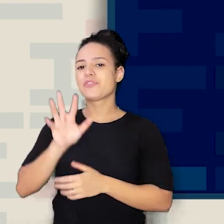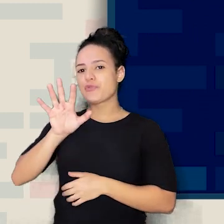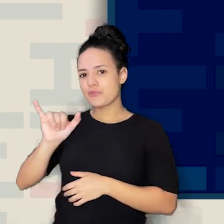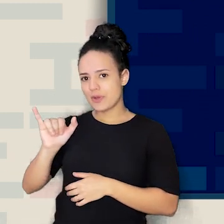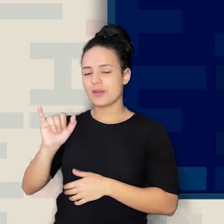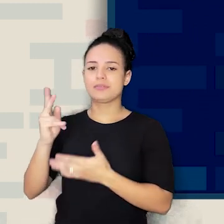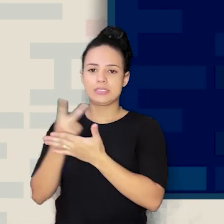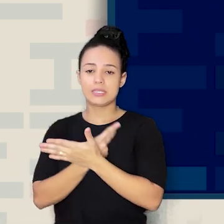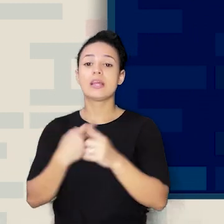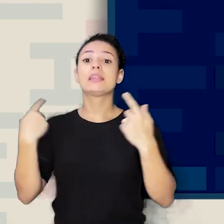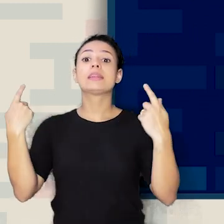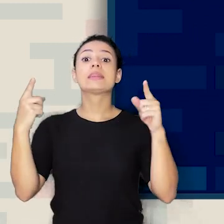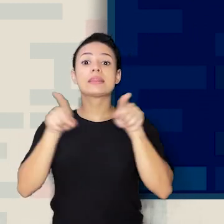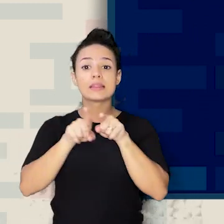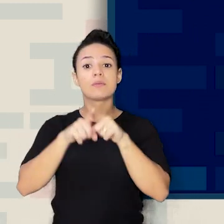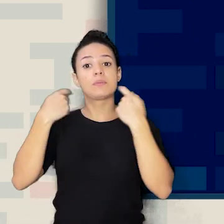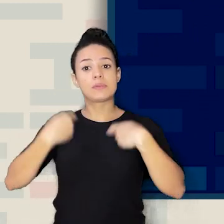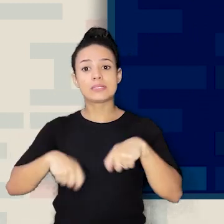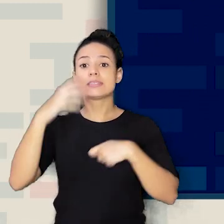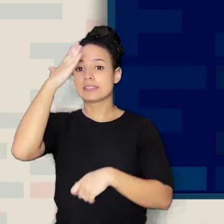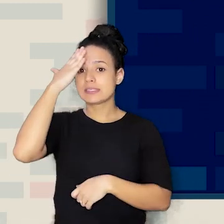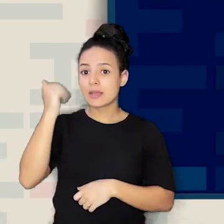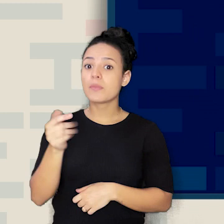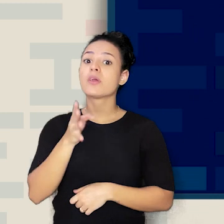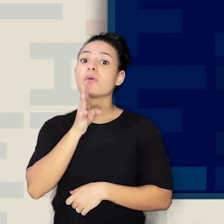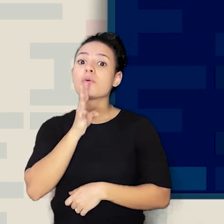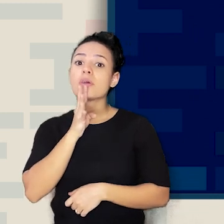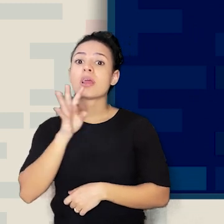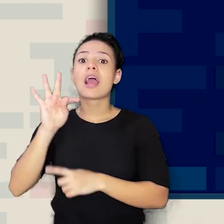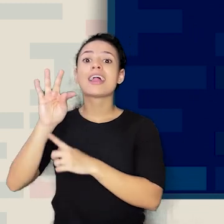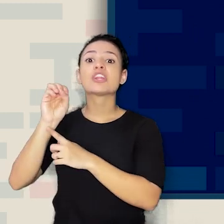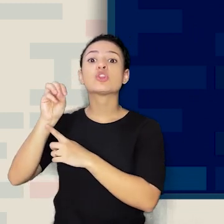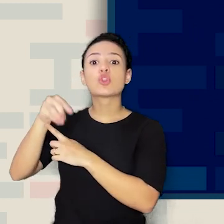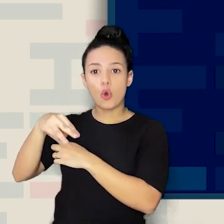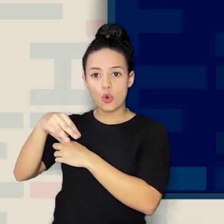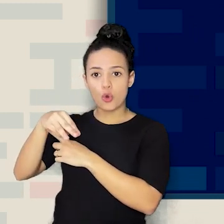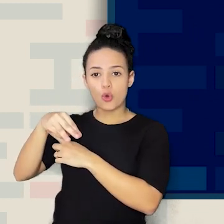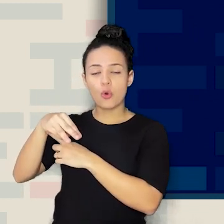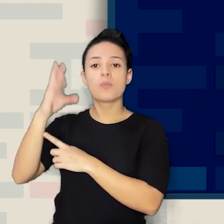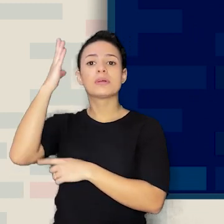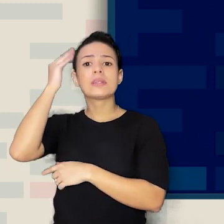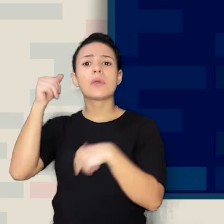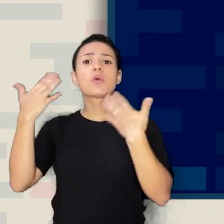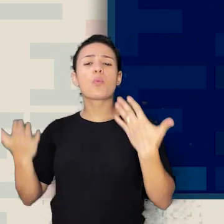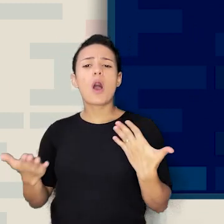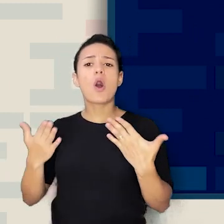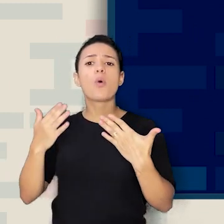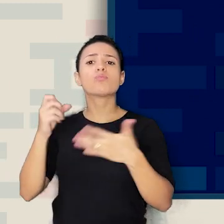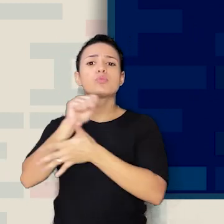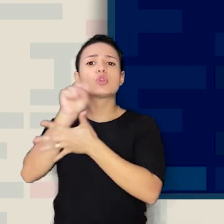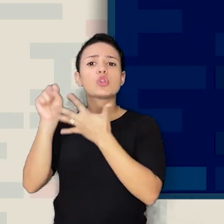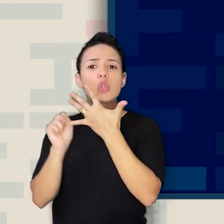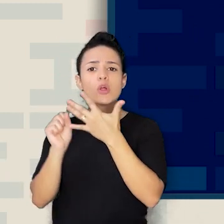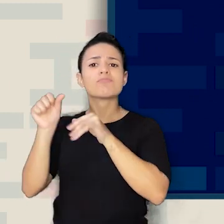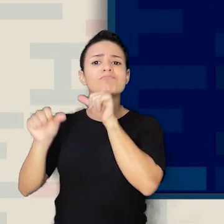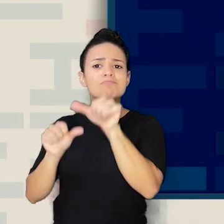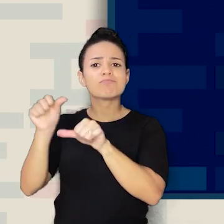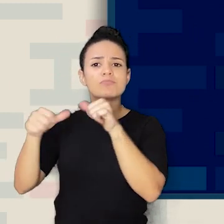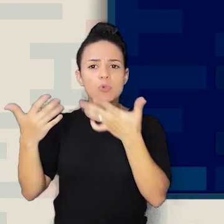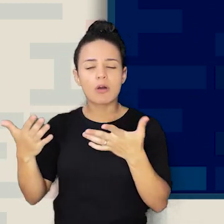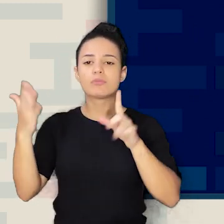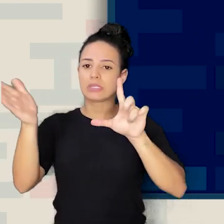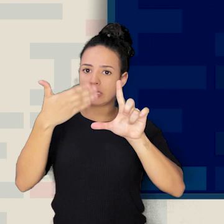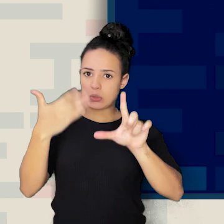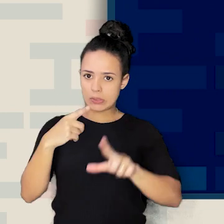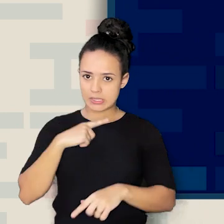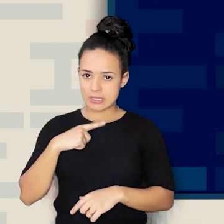E eu vou ter que precisar saber, conhecer sobre tonalidades, para me saber quais são as notas alteradas. E aqui no slide a gente